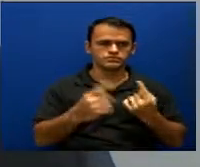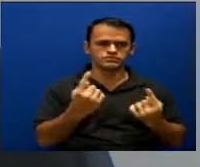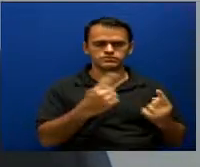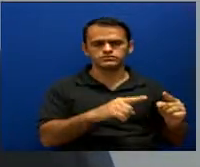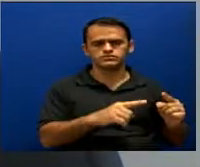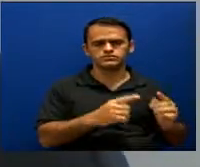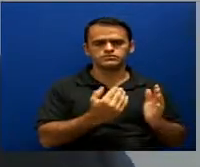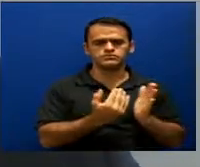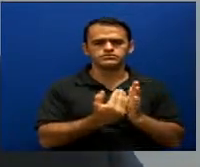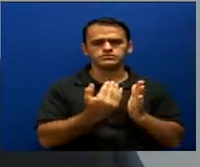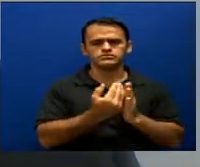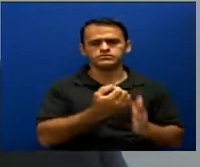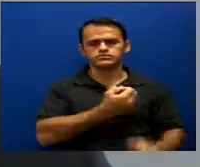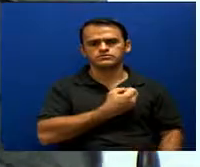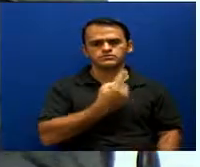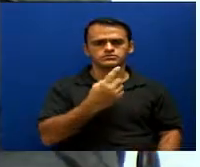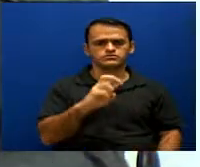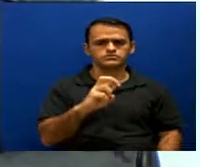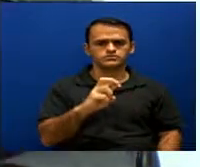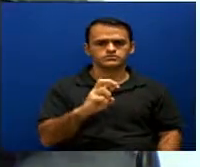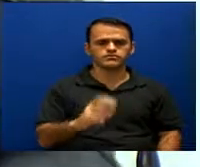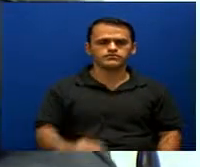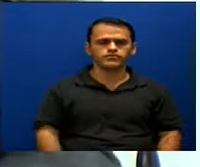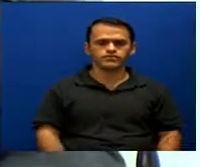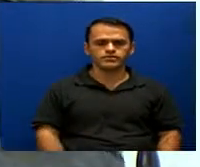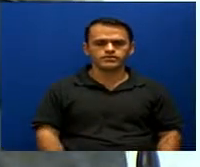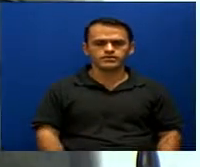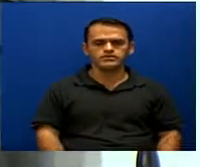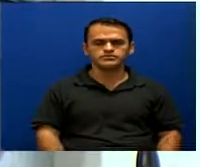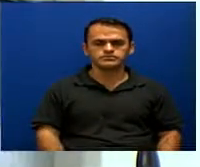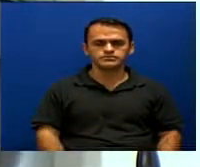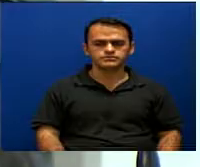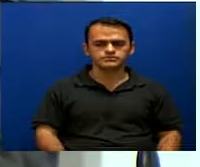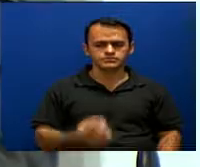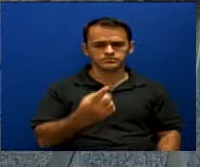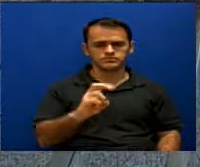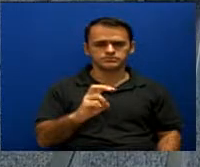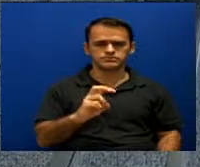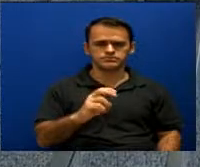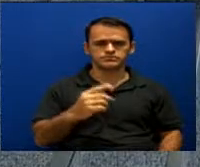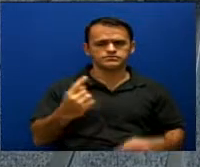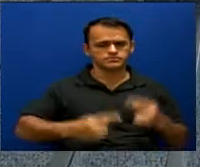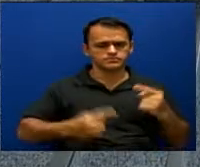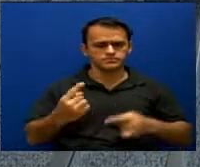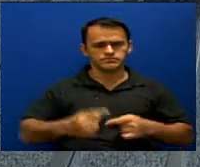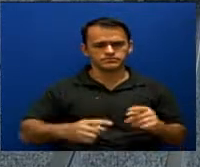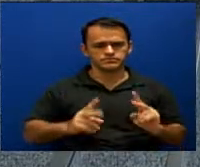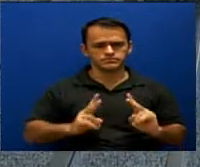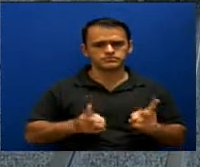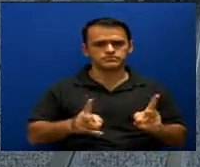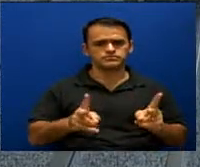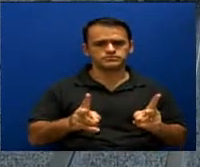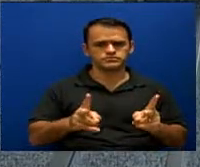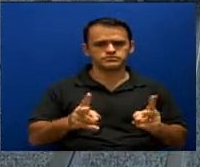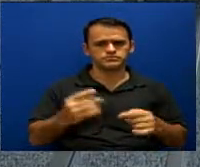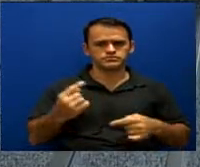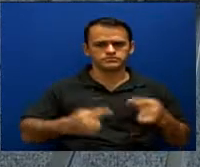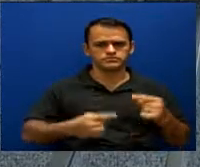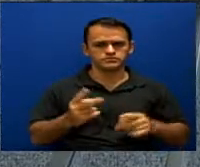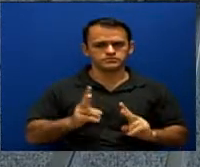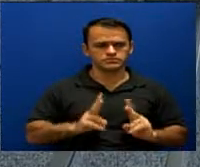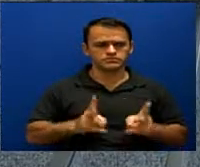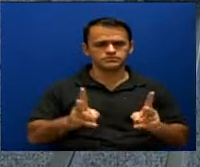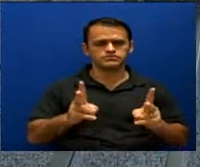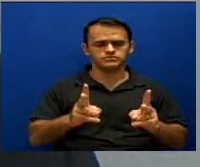É a emenda 15. Número 15. Tá. Então, assim, vamos continuar a discussão, que daí mas é... Que fique constado